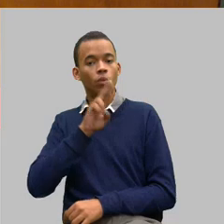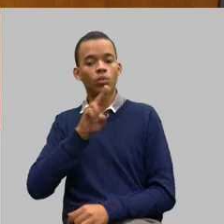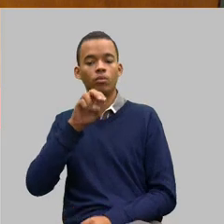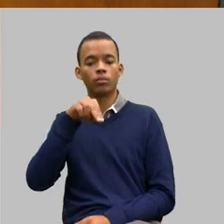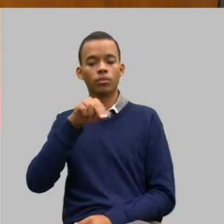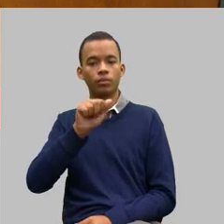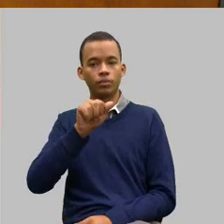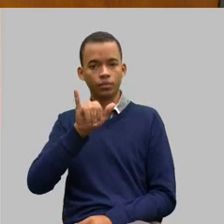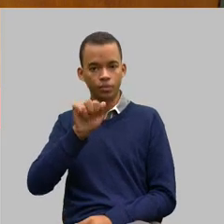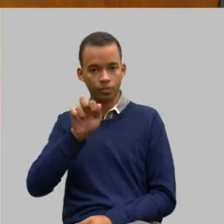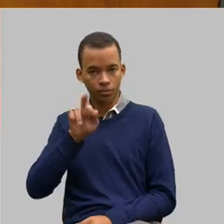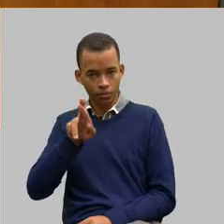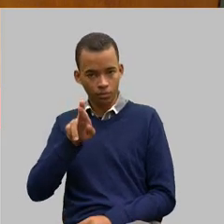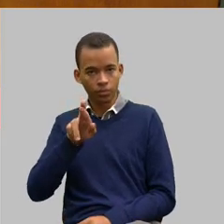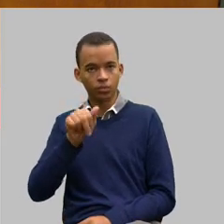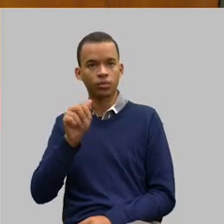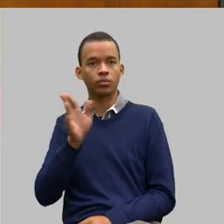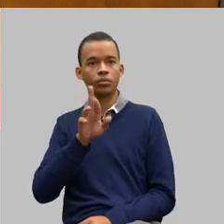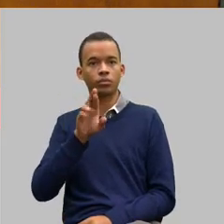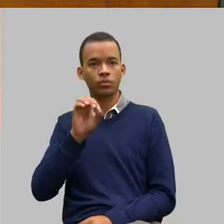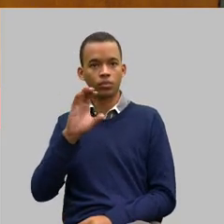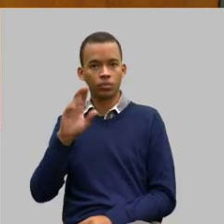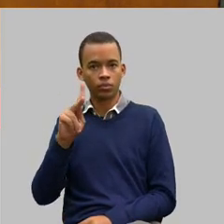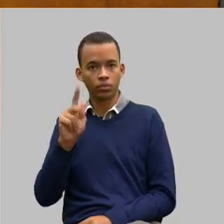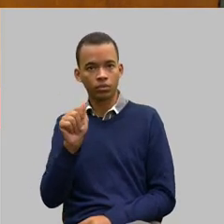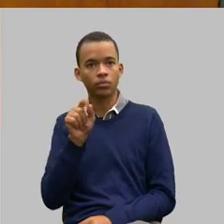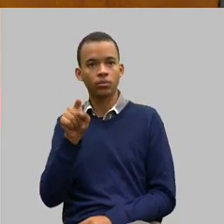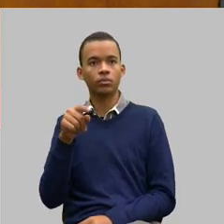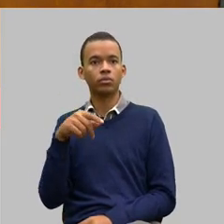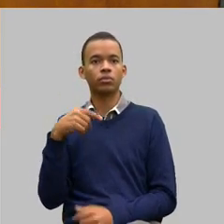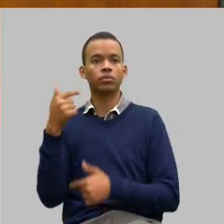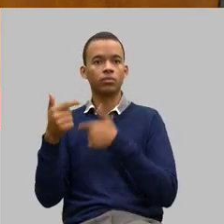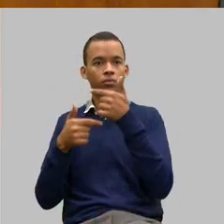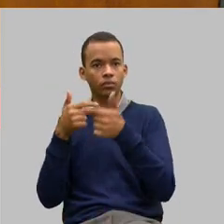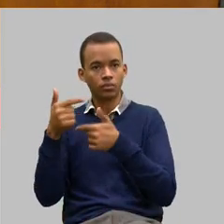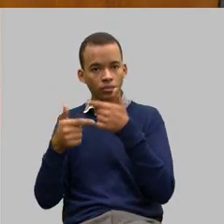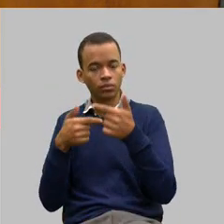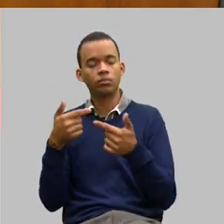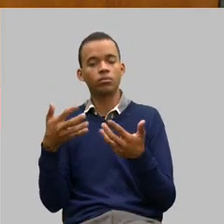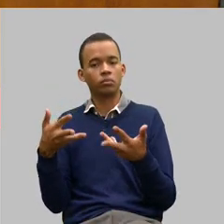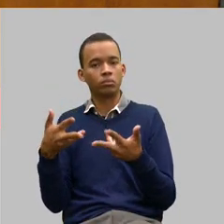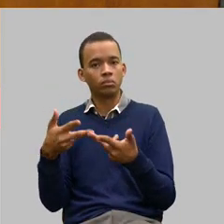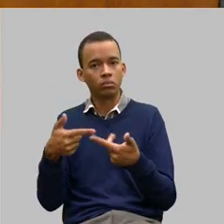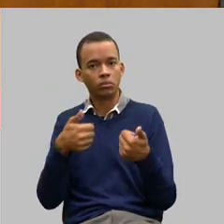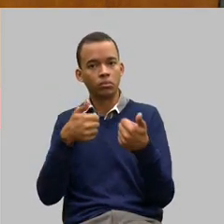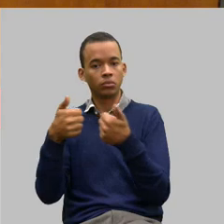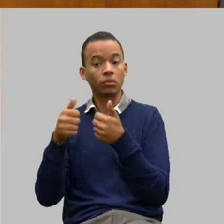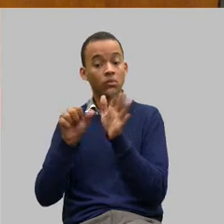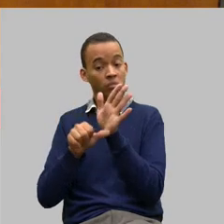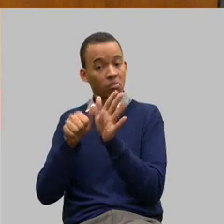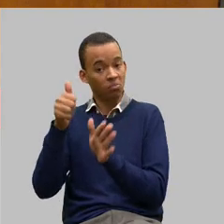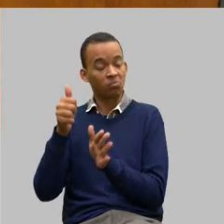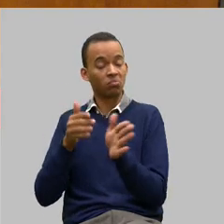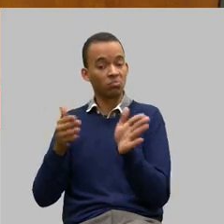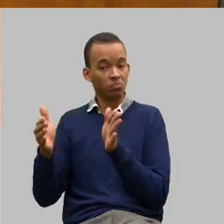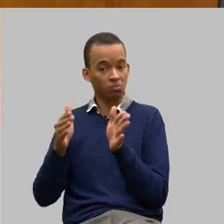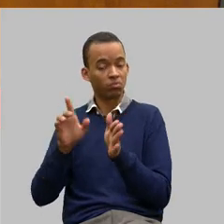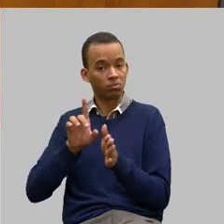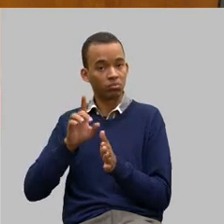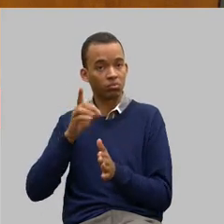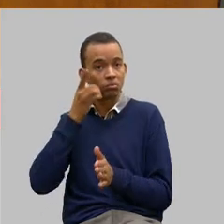primeiro mandato tem mostrado que tem experiência que tem capacidade de aglutinar e que é uma deputada realmente